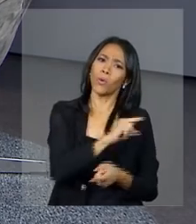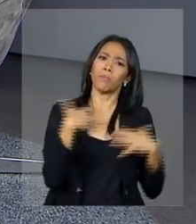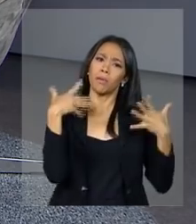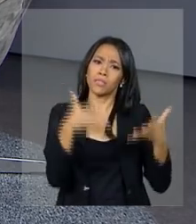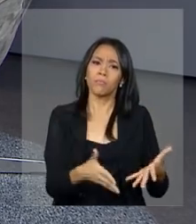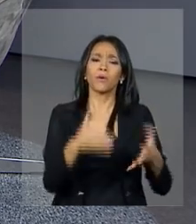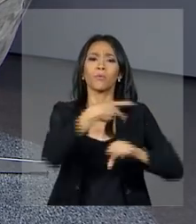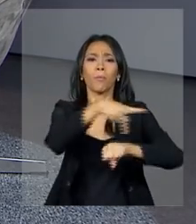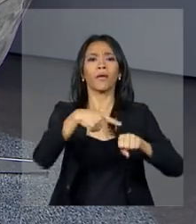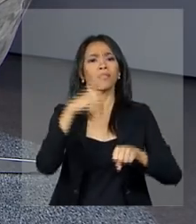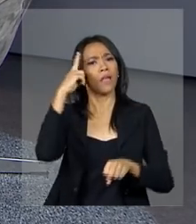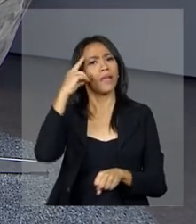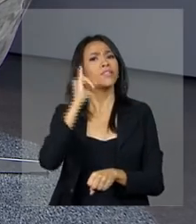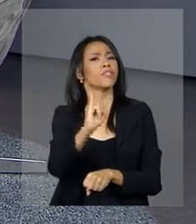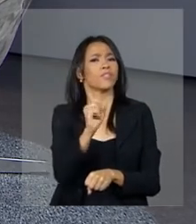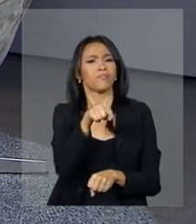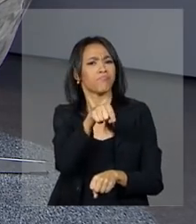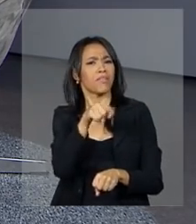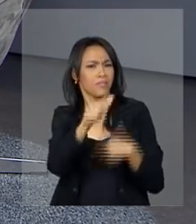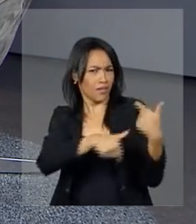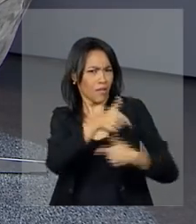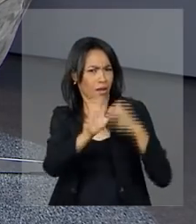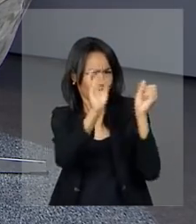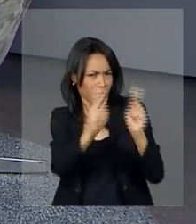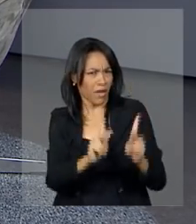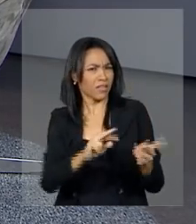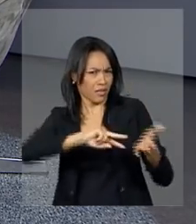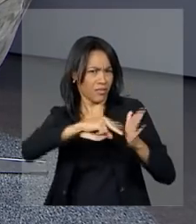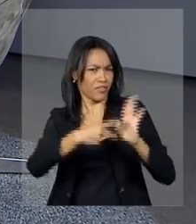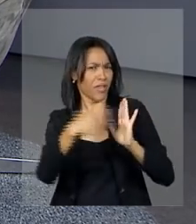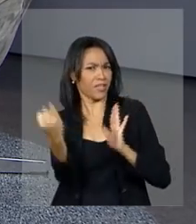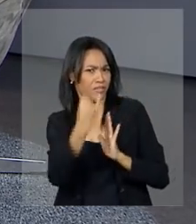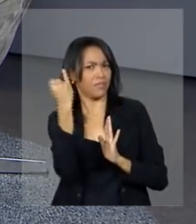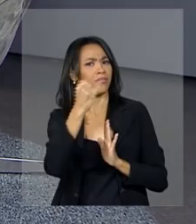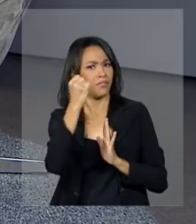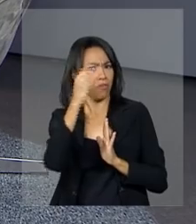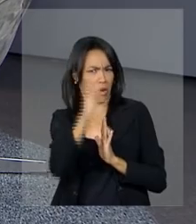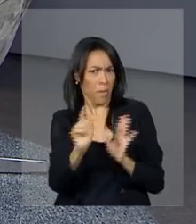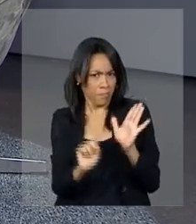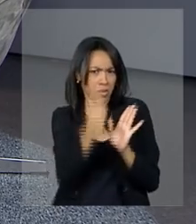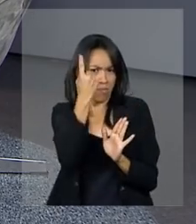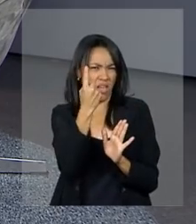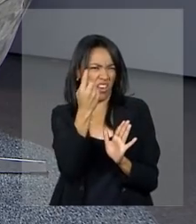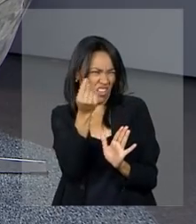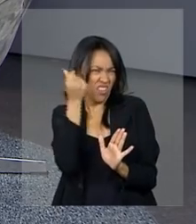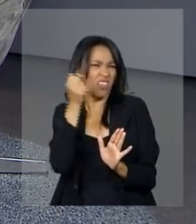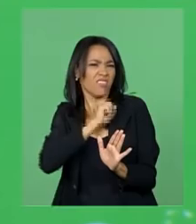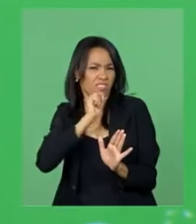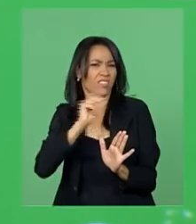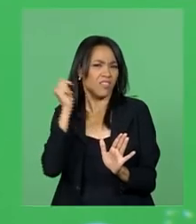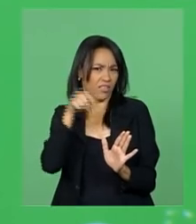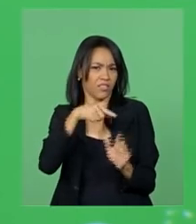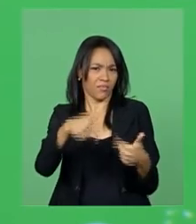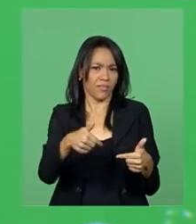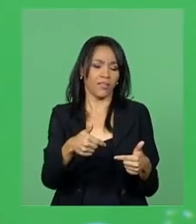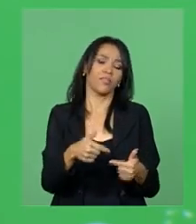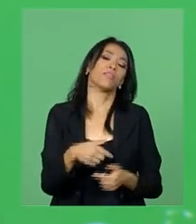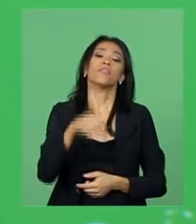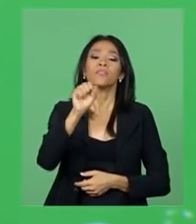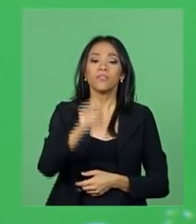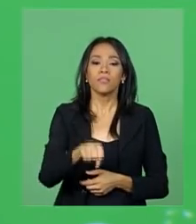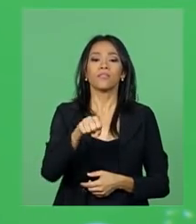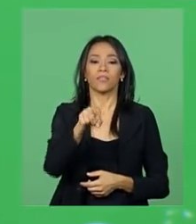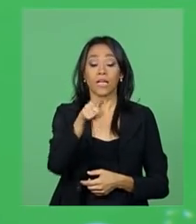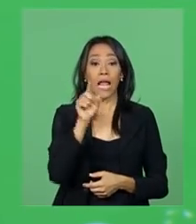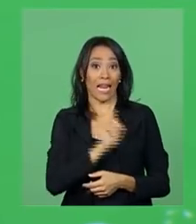Haiti. E aí eu pergunto para o senhor, essa missão é bem significativa para o Brasil, né? É a primeira missão, a mais antiga, né? É.